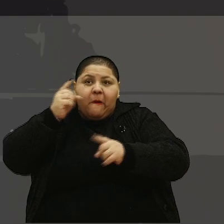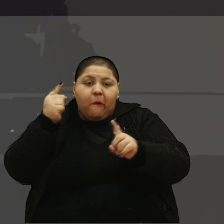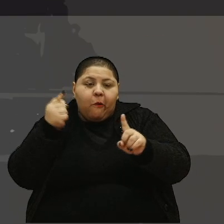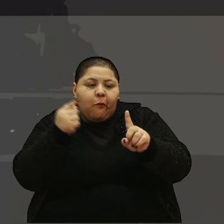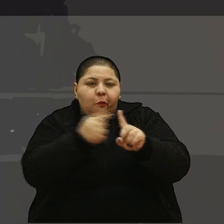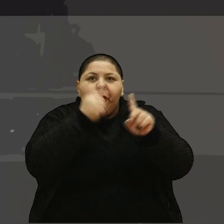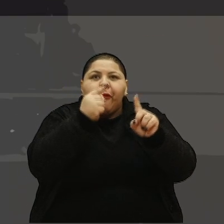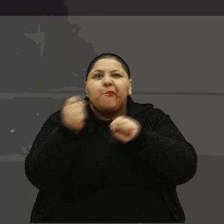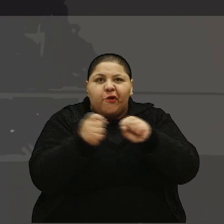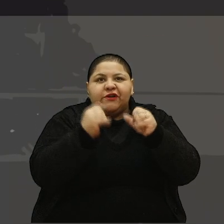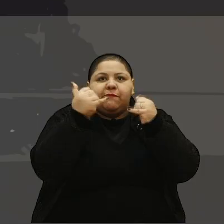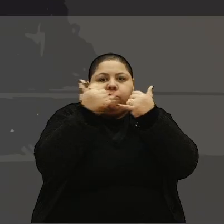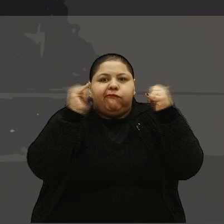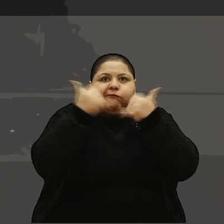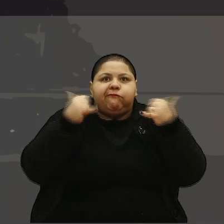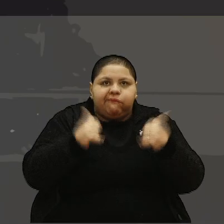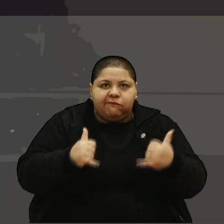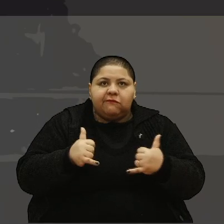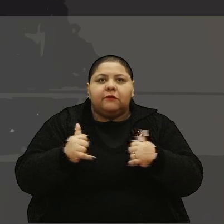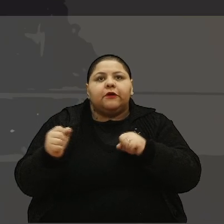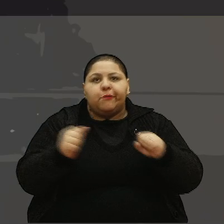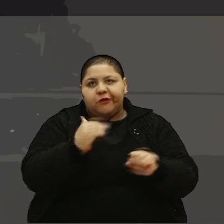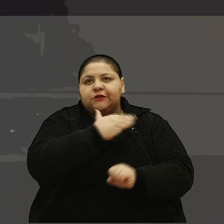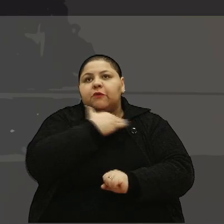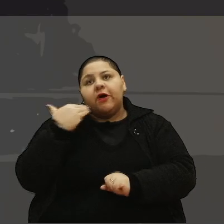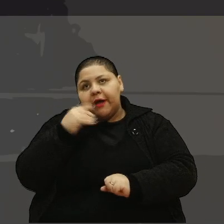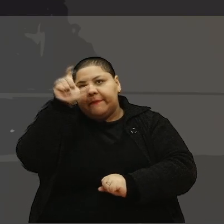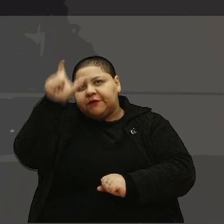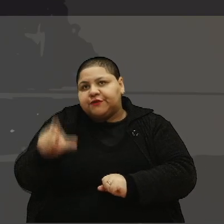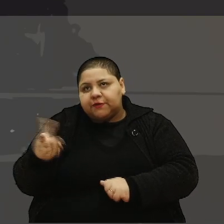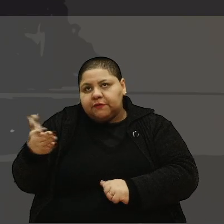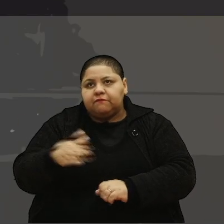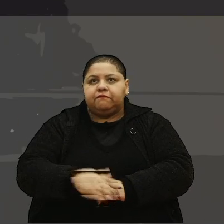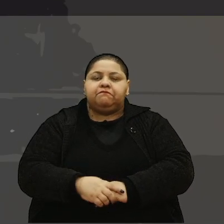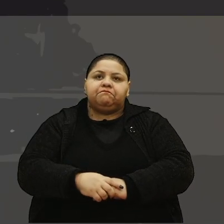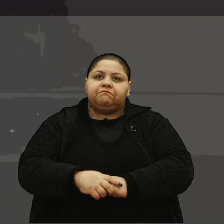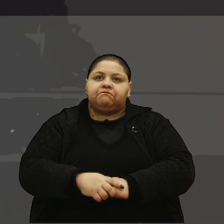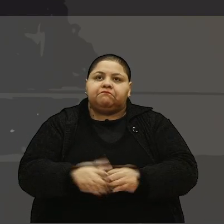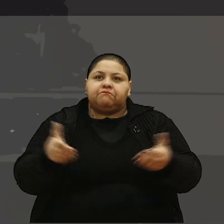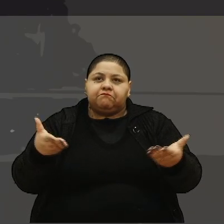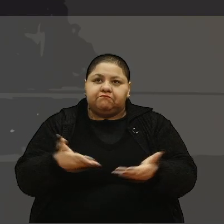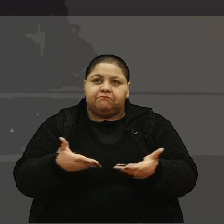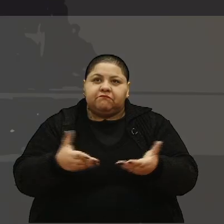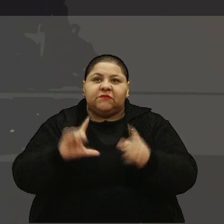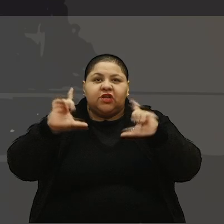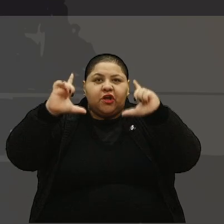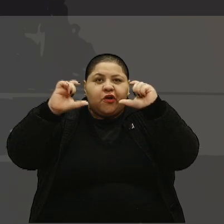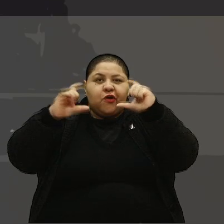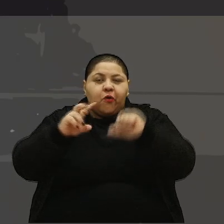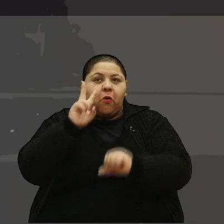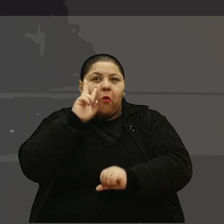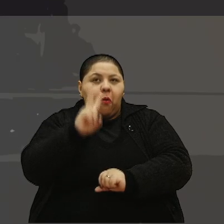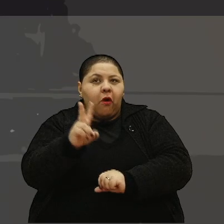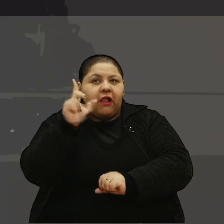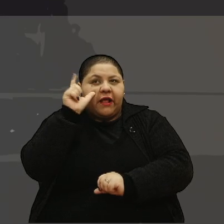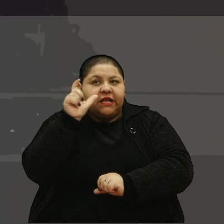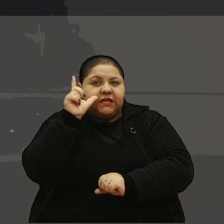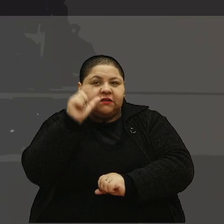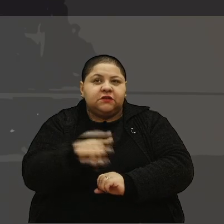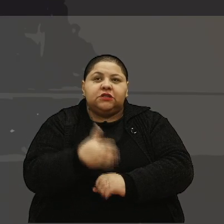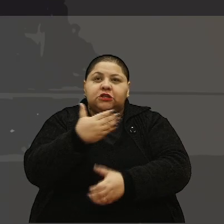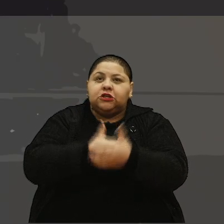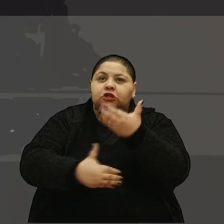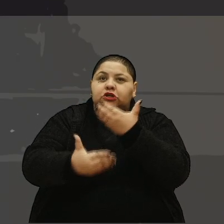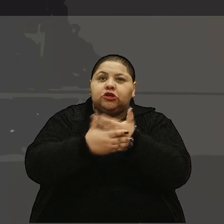dar um curto e proporcionar aí uma fatalidade. Então, tá ali as fotos, olha que foto interessante essa aí, ó. Toda